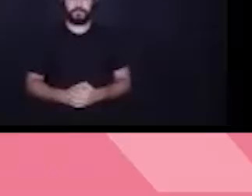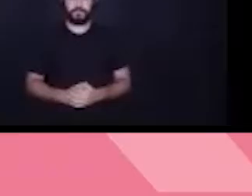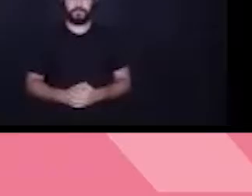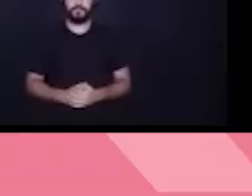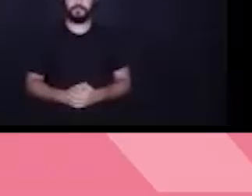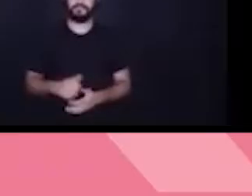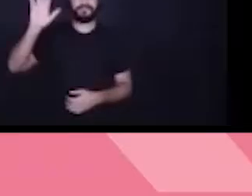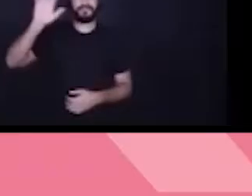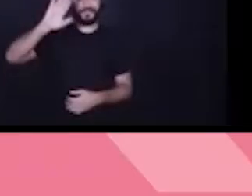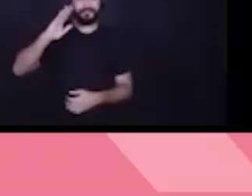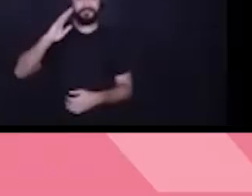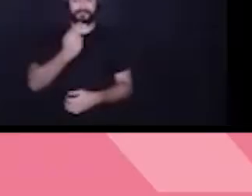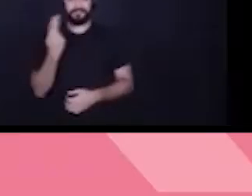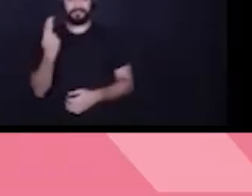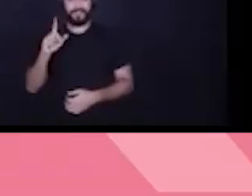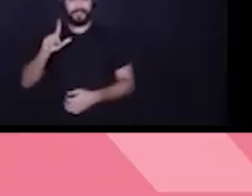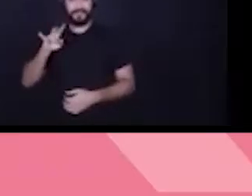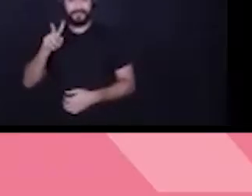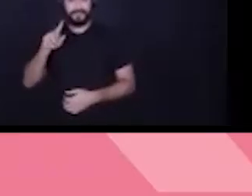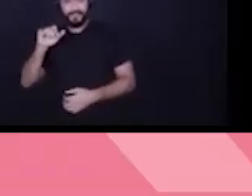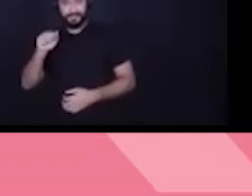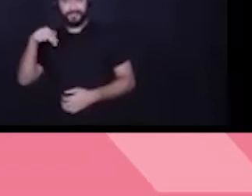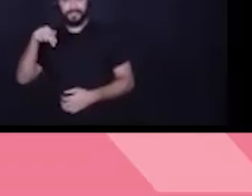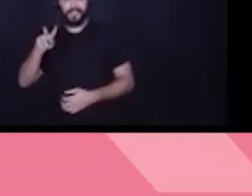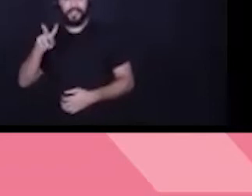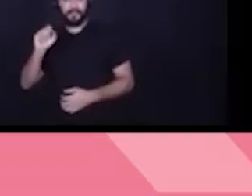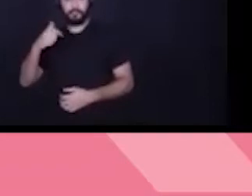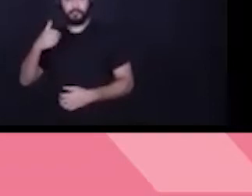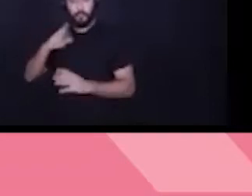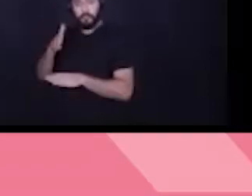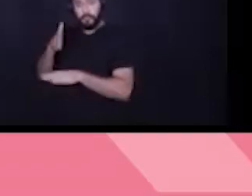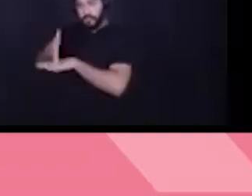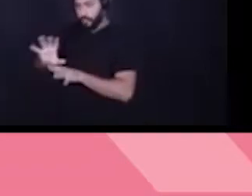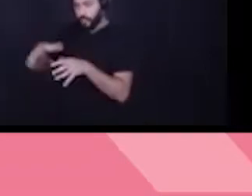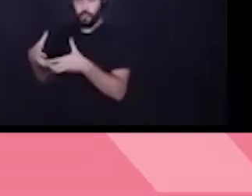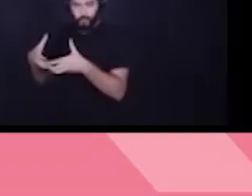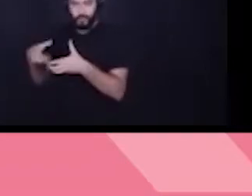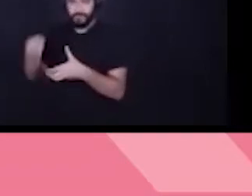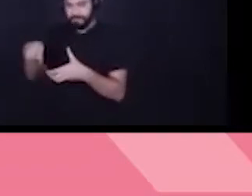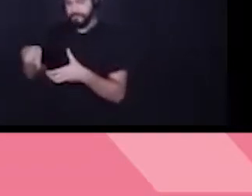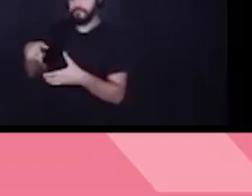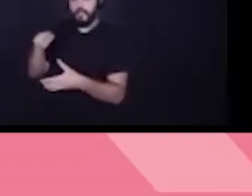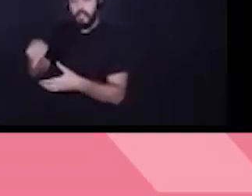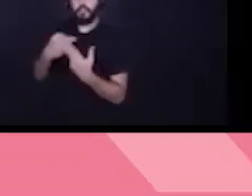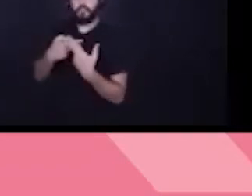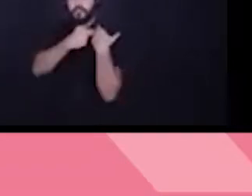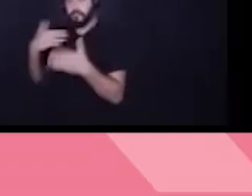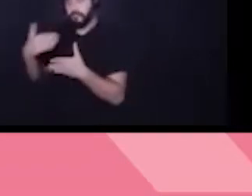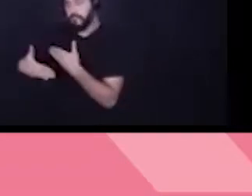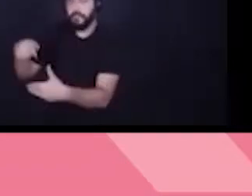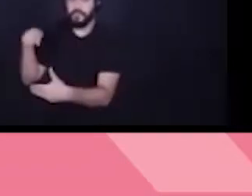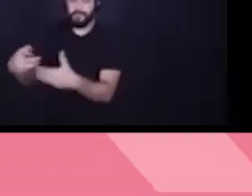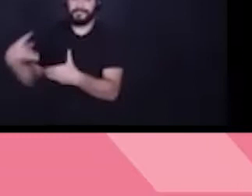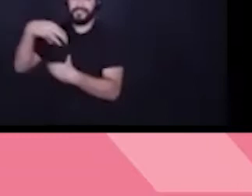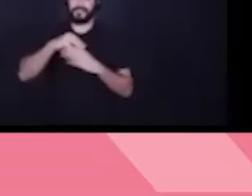Olá, eu sou a Lívia Neves e faço parte do time de desenvolvimento responsável da Leroy Merlin. Não sei se vocês sabem, mas a Leroy já está